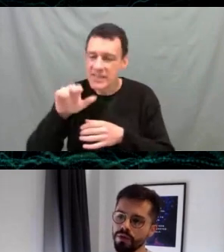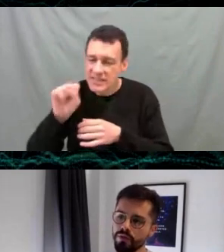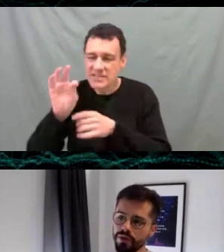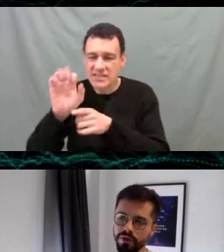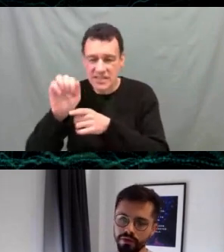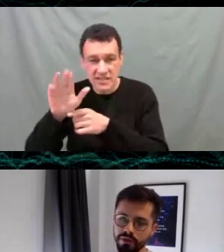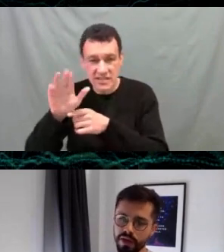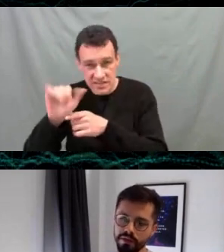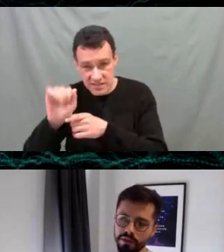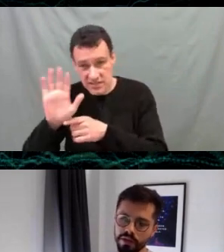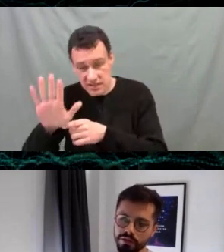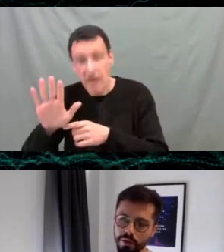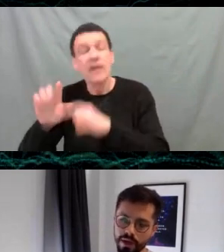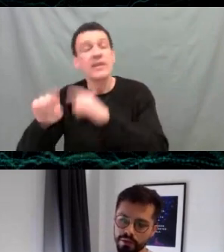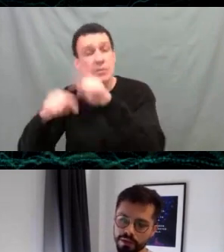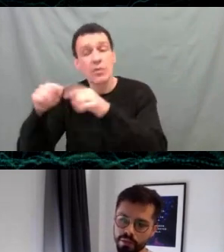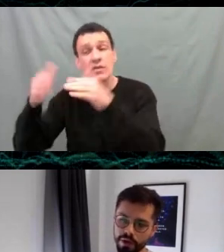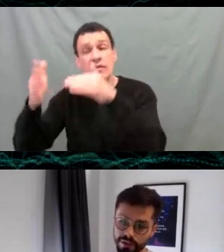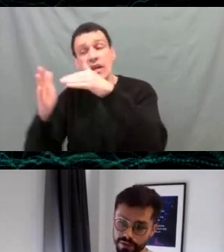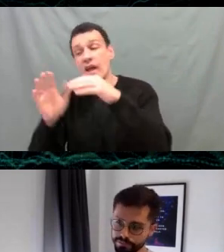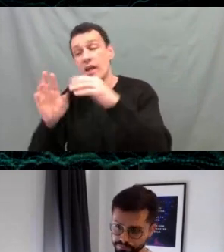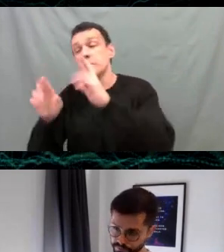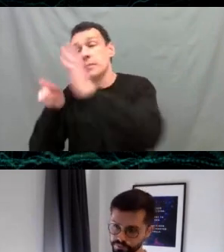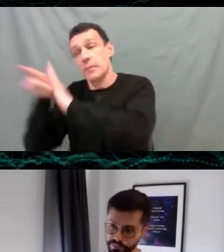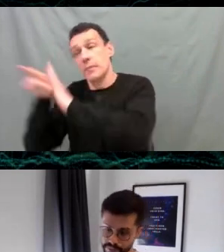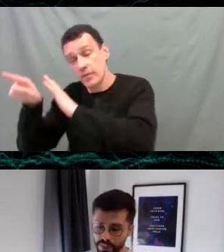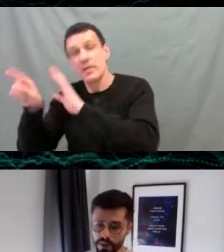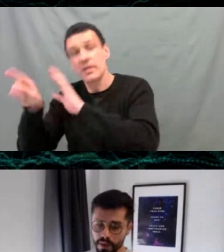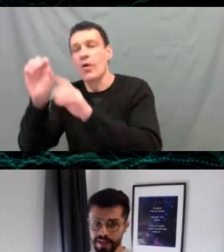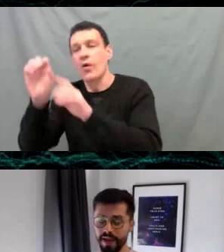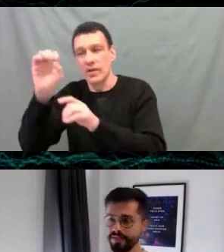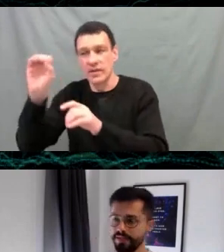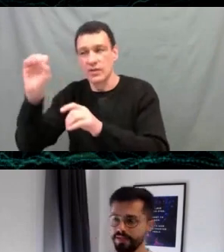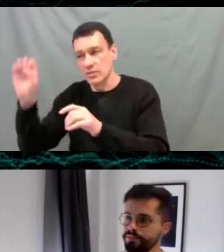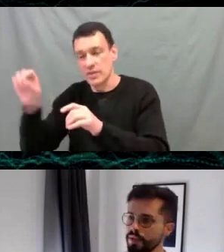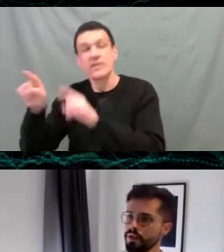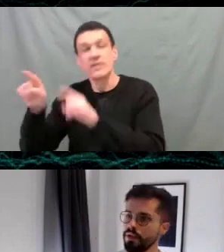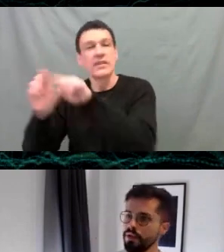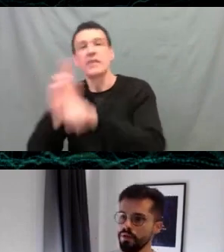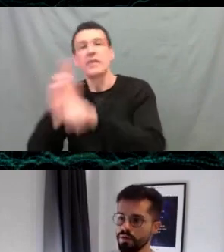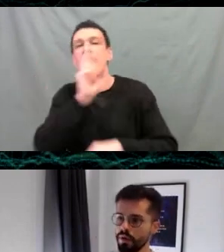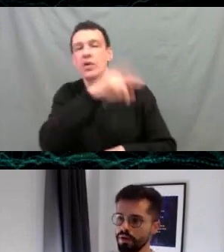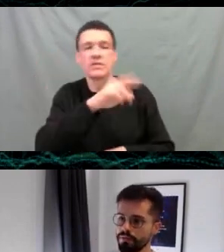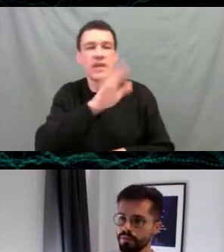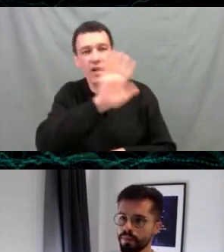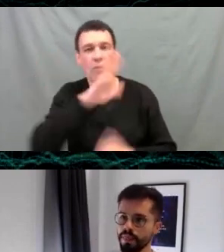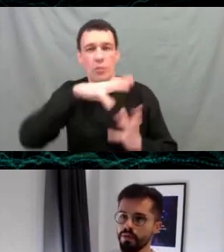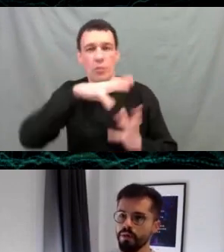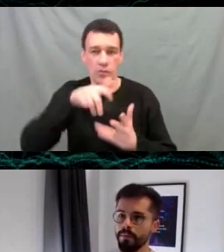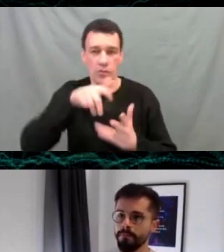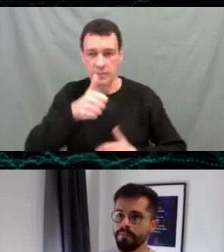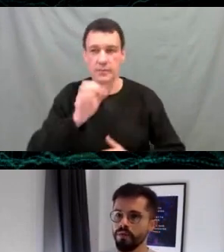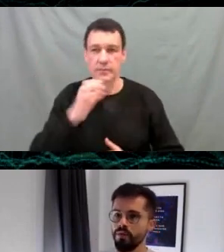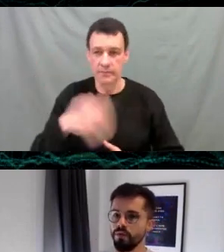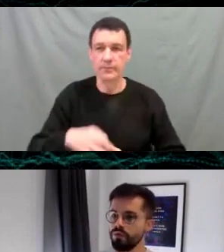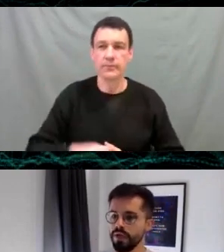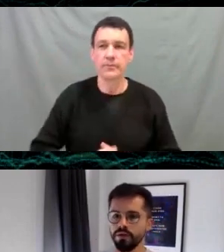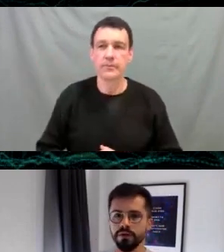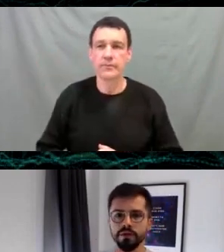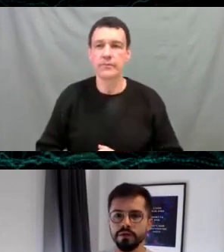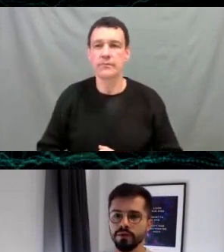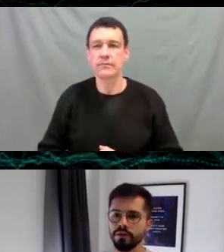aqui eu tenho hello world over 80 oitenta e estou abrindo as portas para inglês né então vamos lá